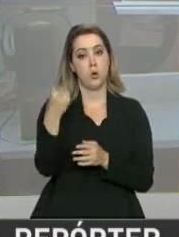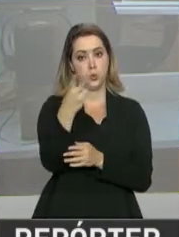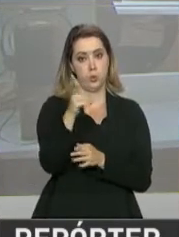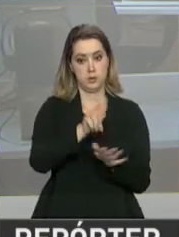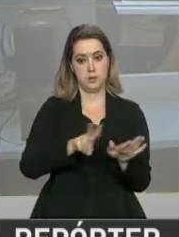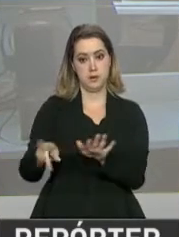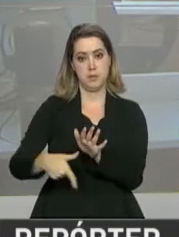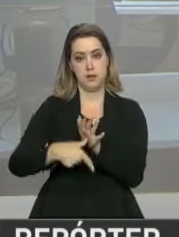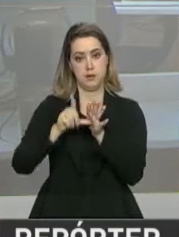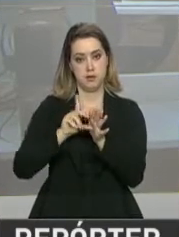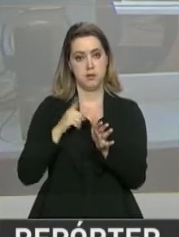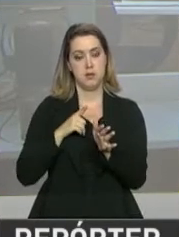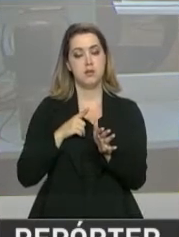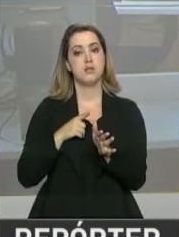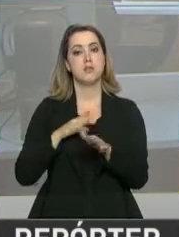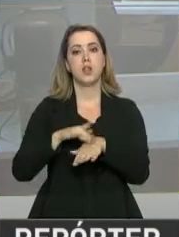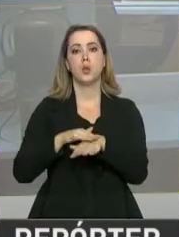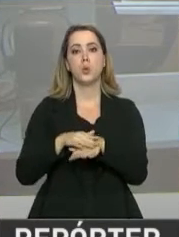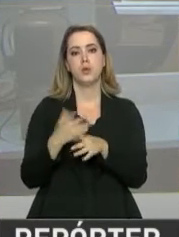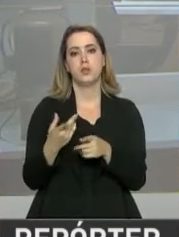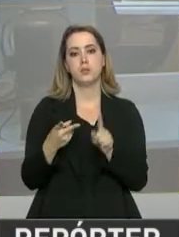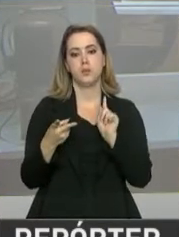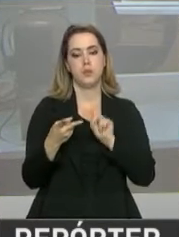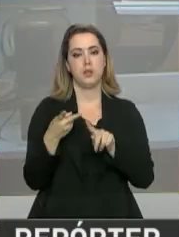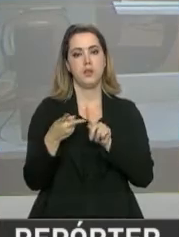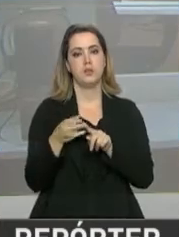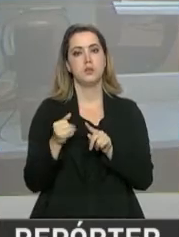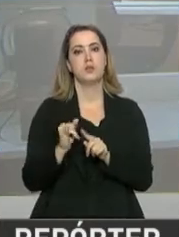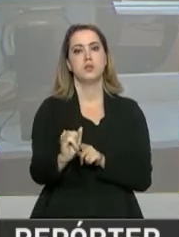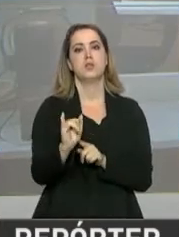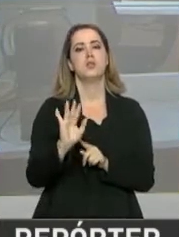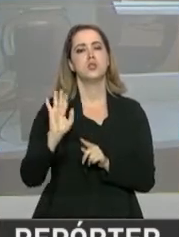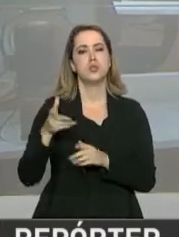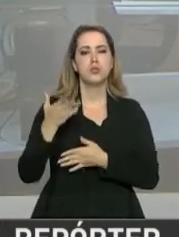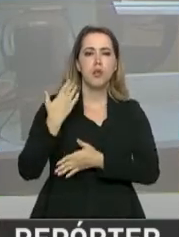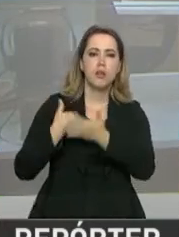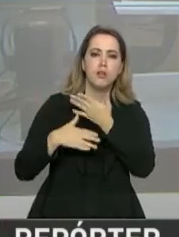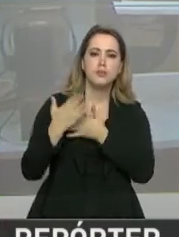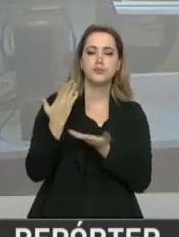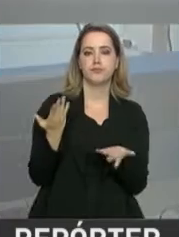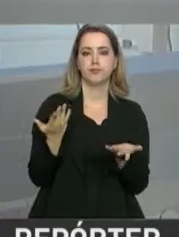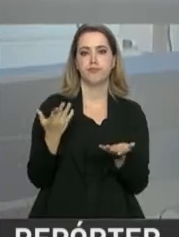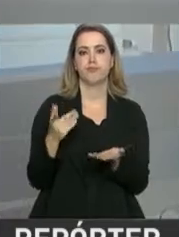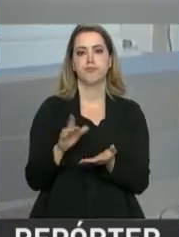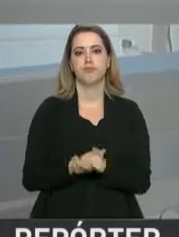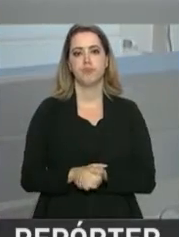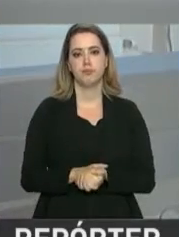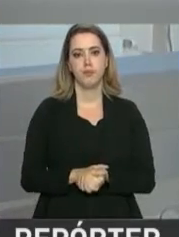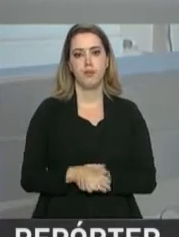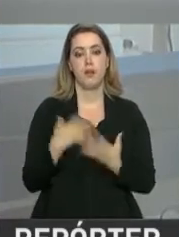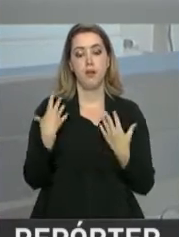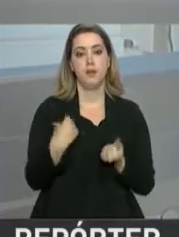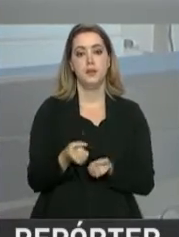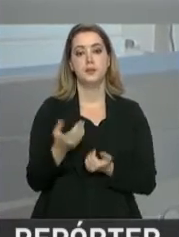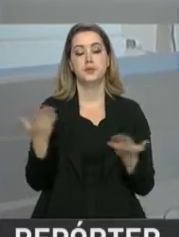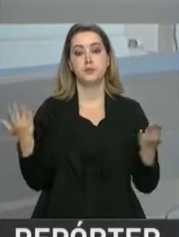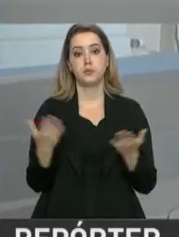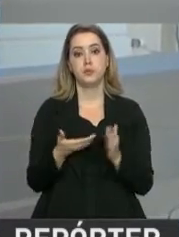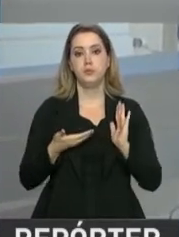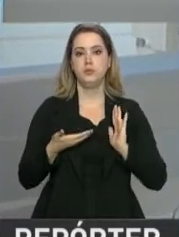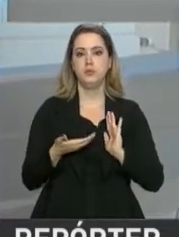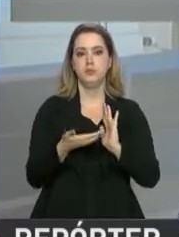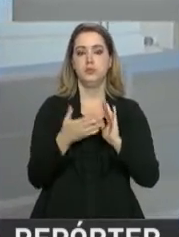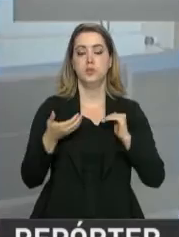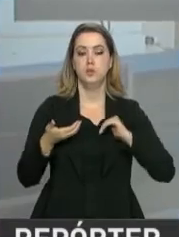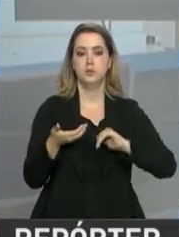anteriores à realização do exame. A segunda mostra se a pessoa foi infectada há mais tempo. E vamos então ao vivo agora ao